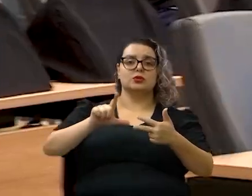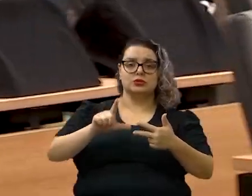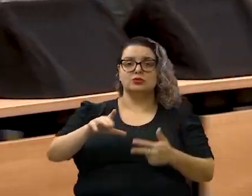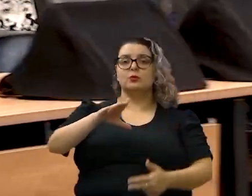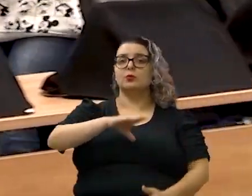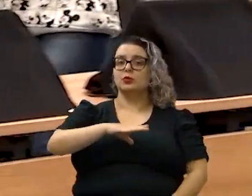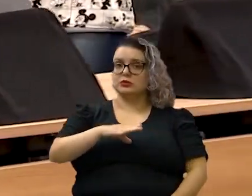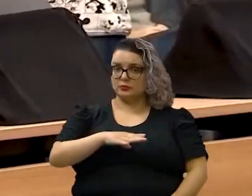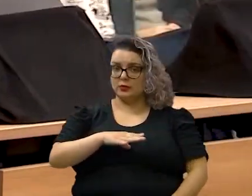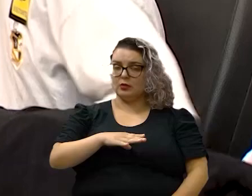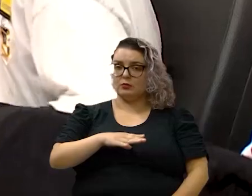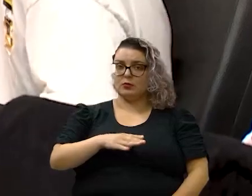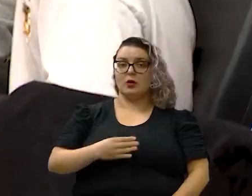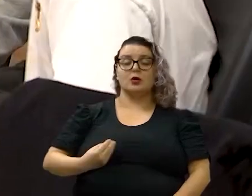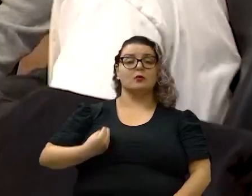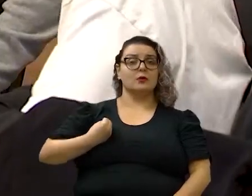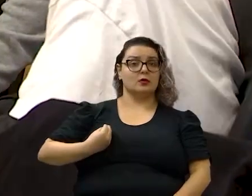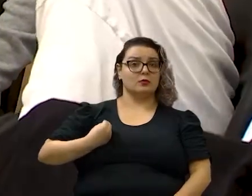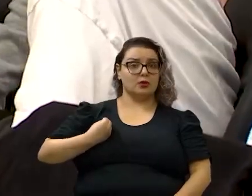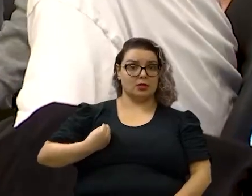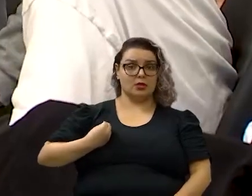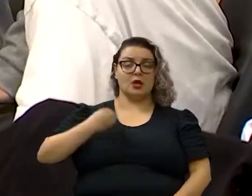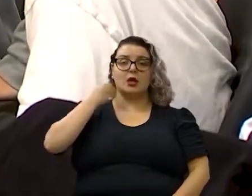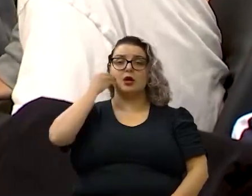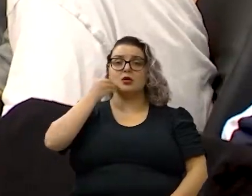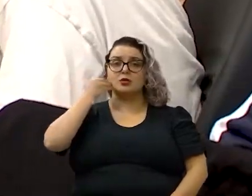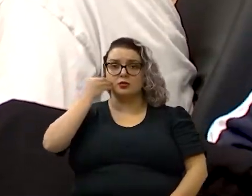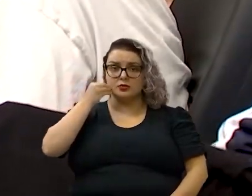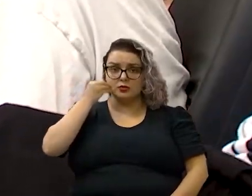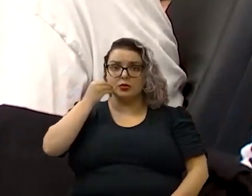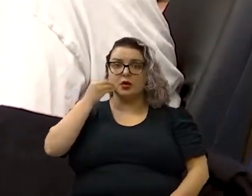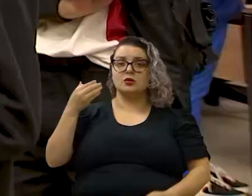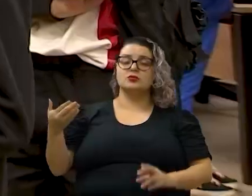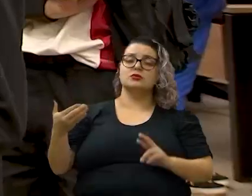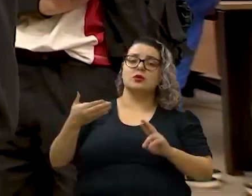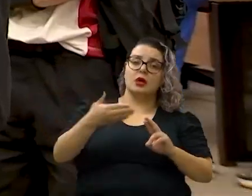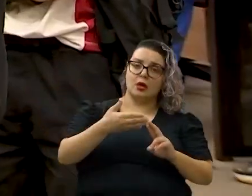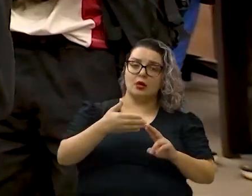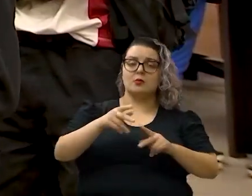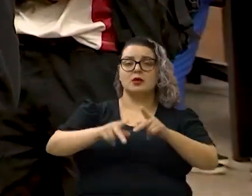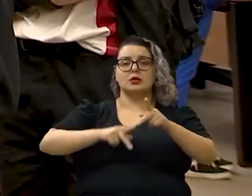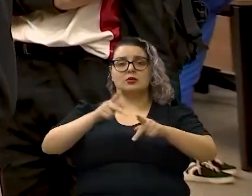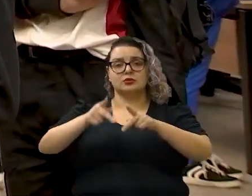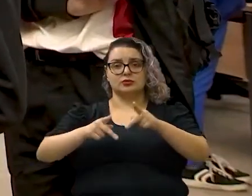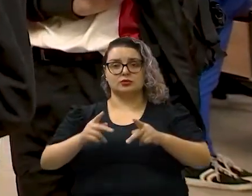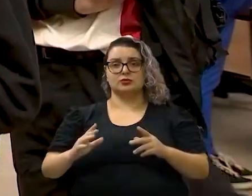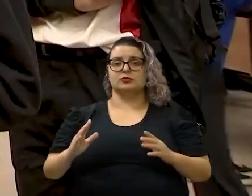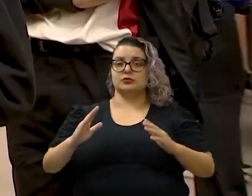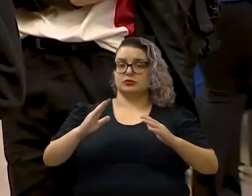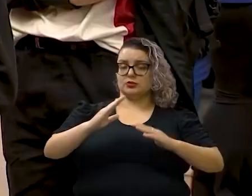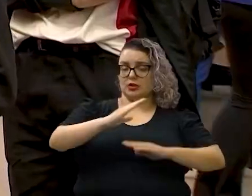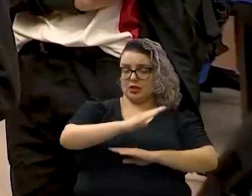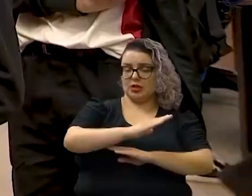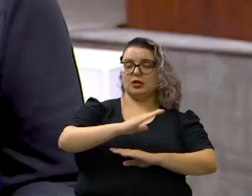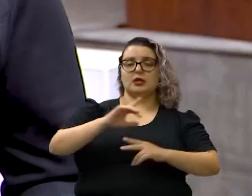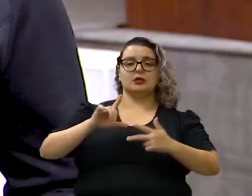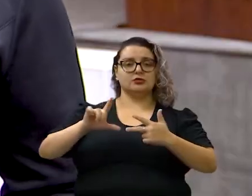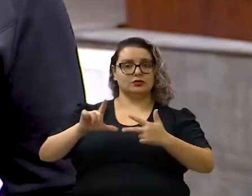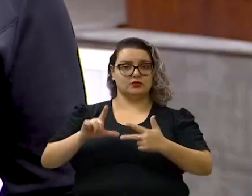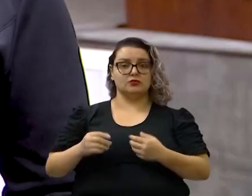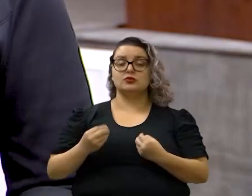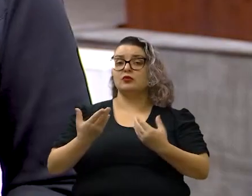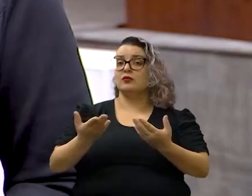legislativo Municipal e vivenciar a experiência de ser representante da população na casa de leis